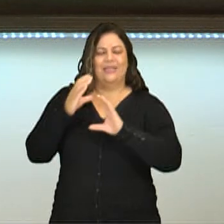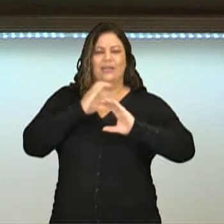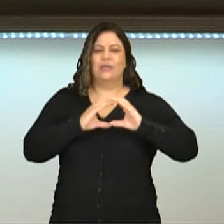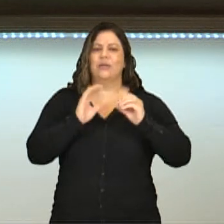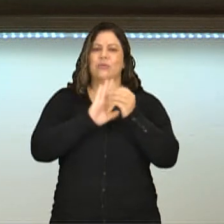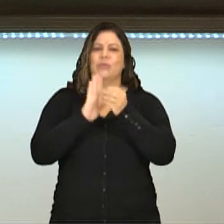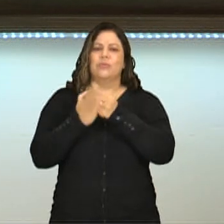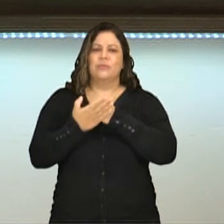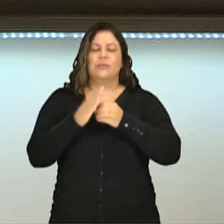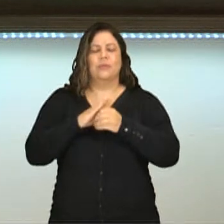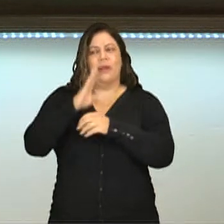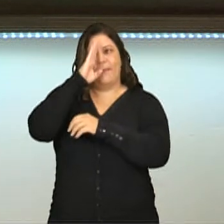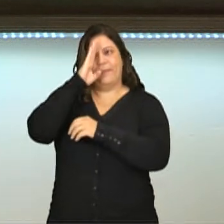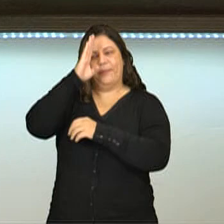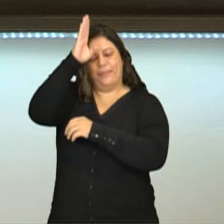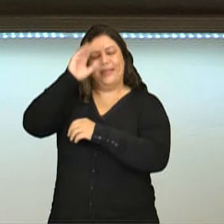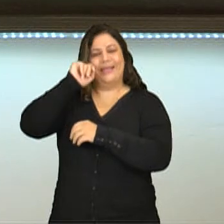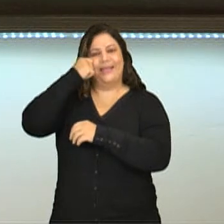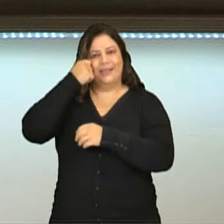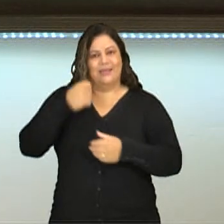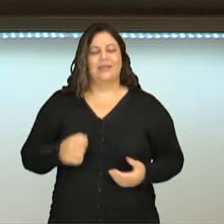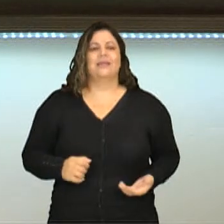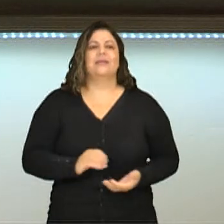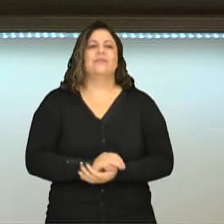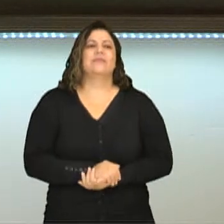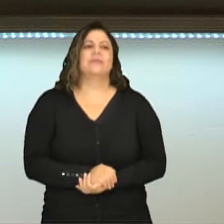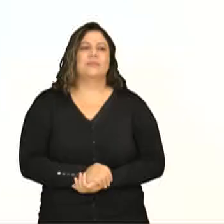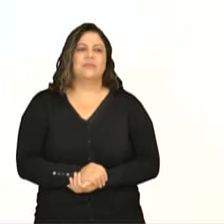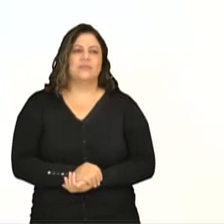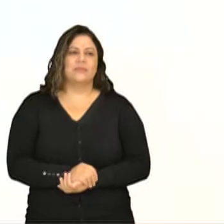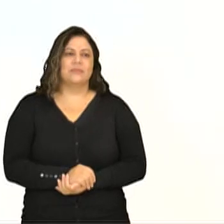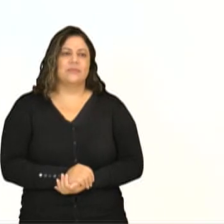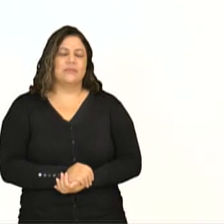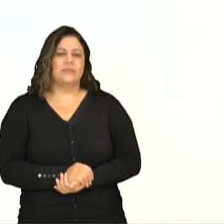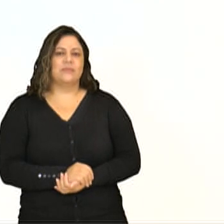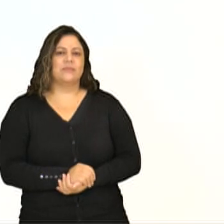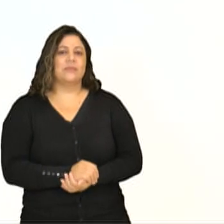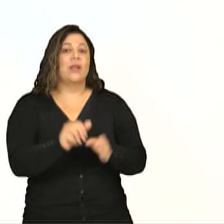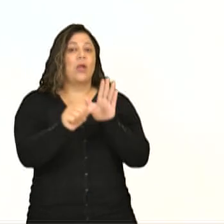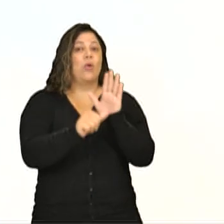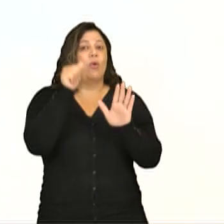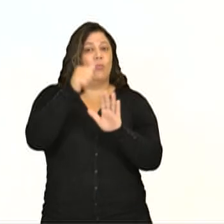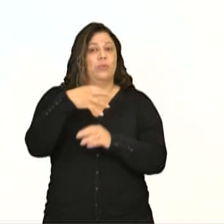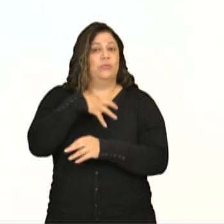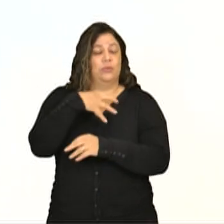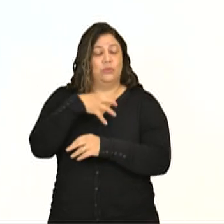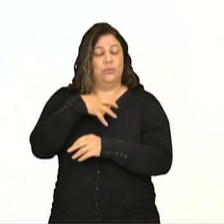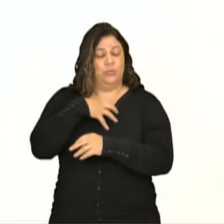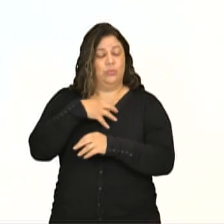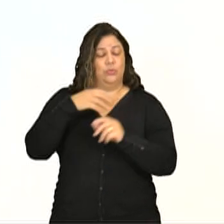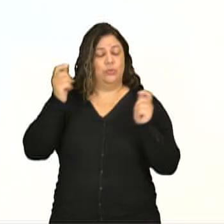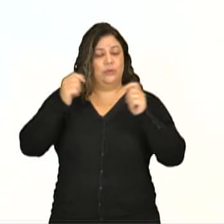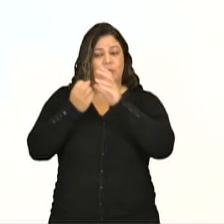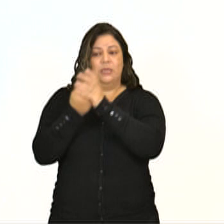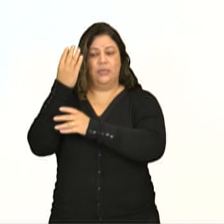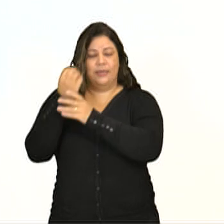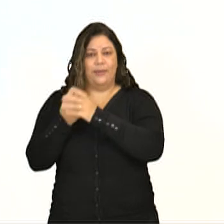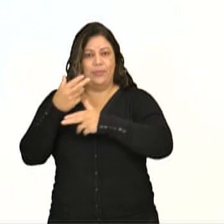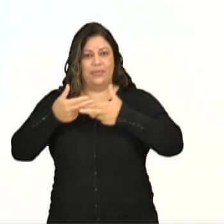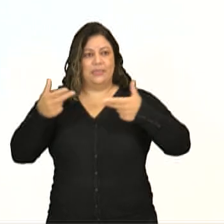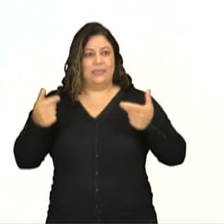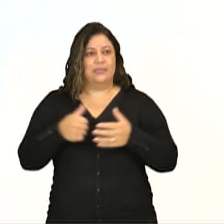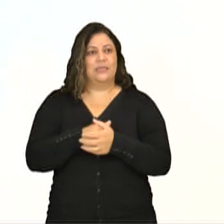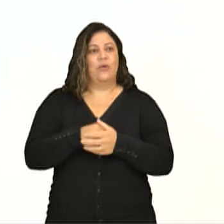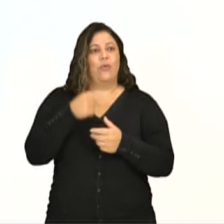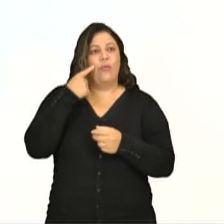comunidade predominantemente negra. O primeiro estilo de swing dance a aparecer foi o